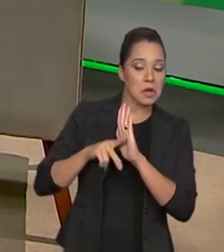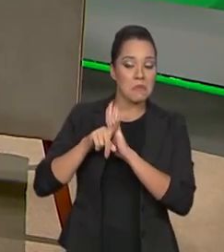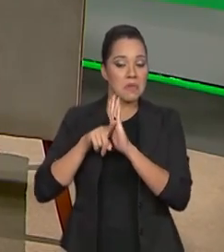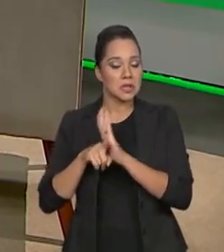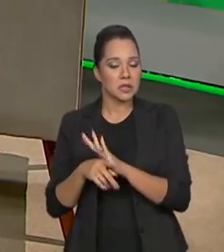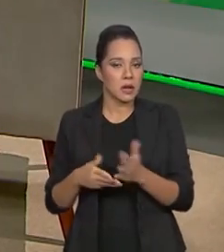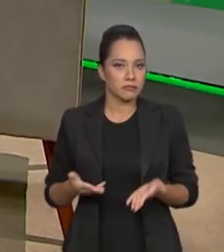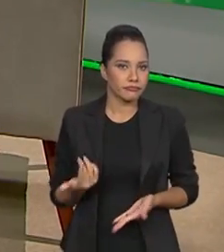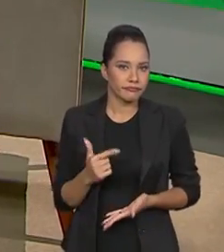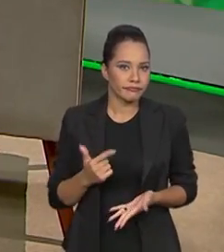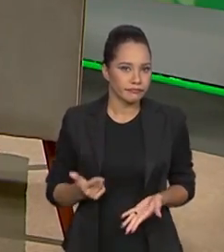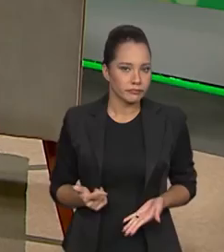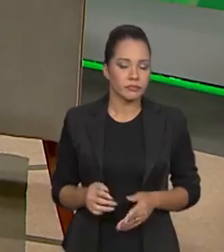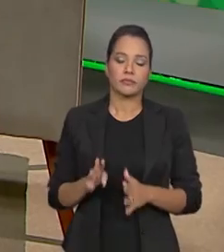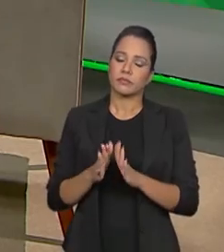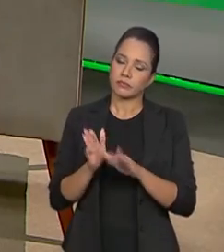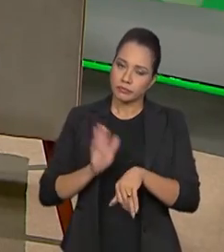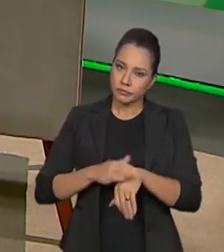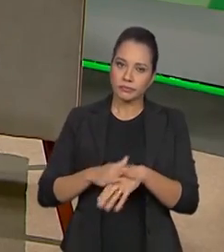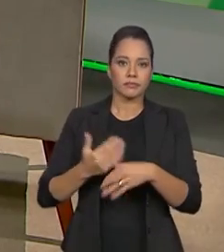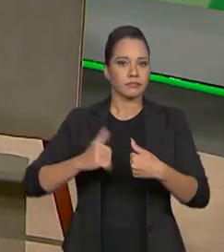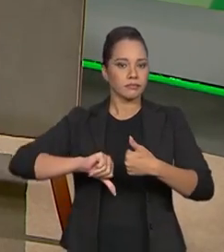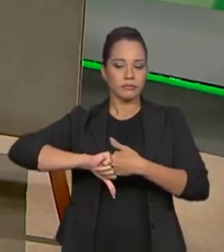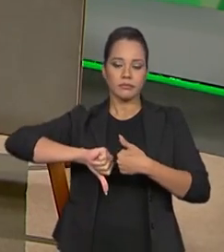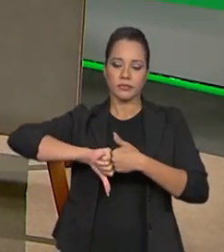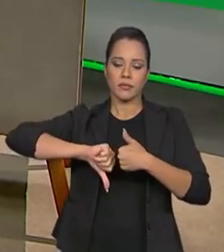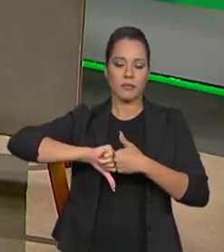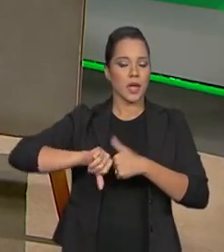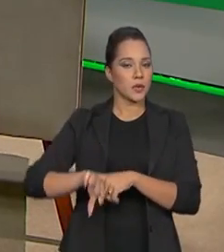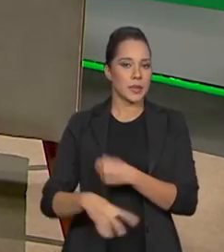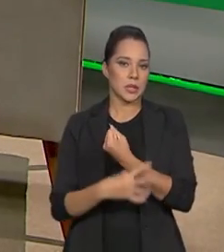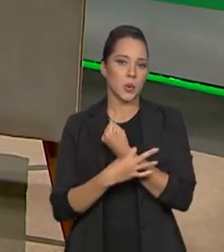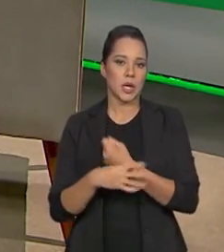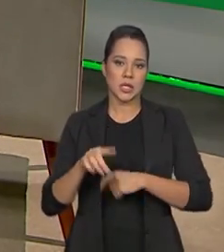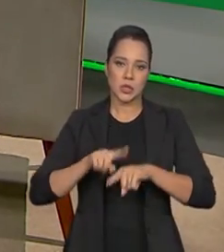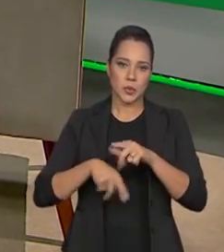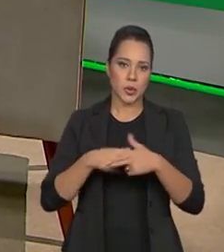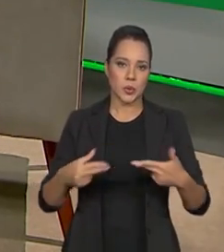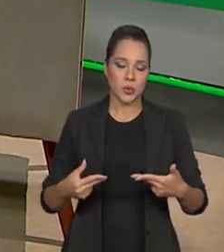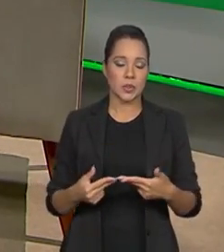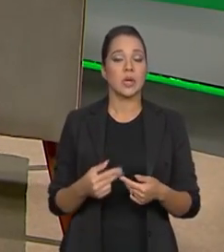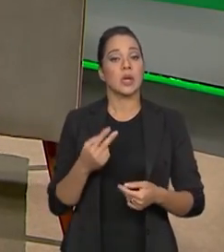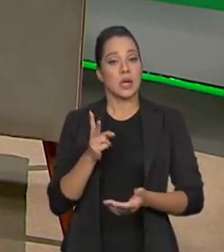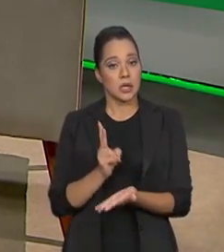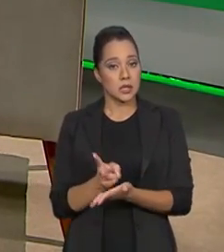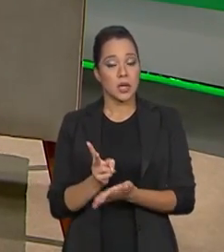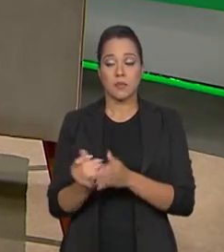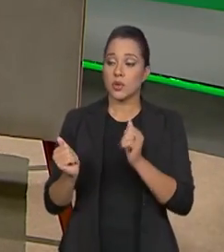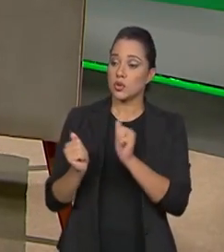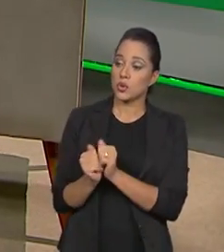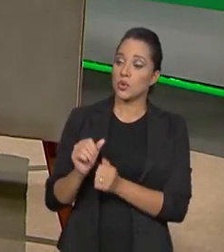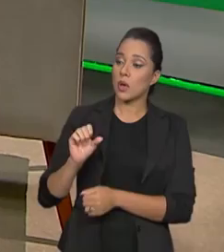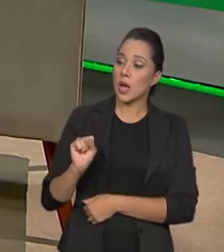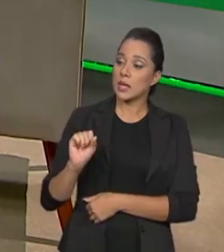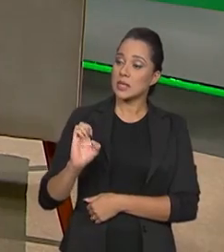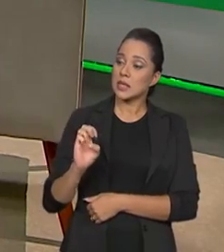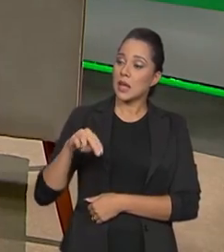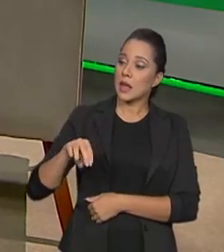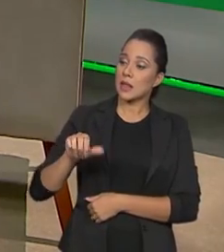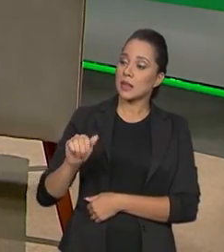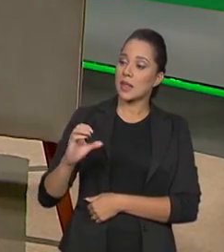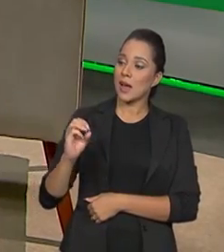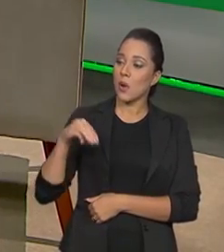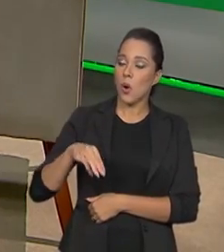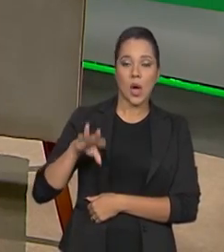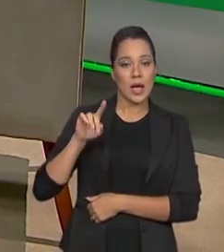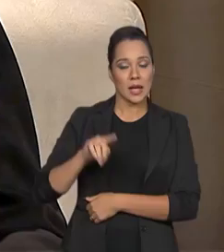brinquedos então o Inmetro trabalha na segurança de produtos e sempre Trabalhou muito junto com a cena com que faz a parte